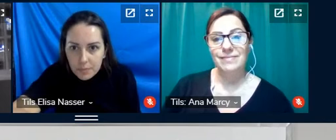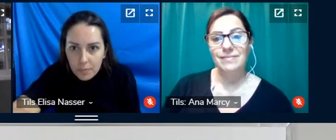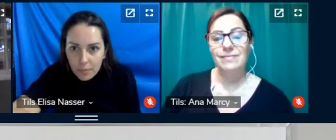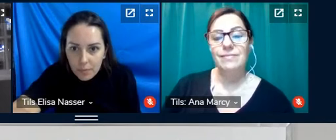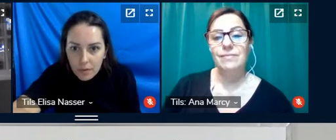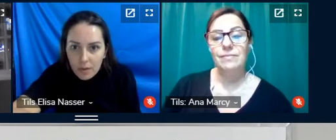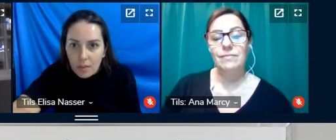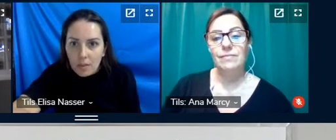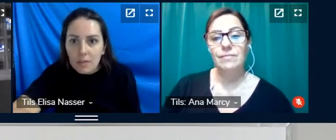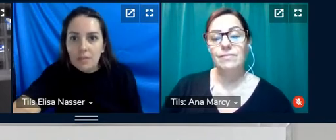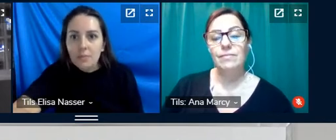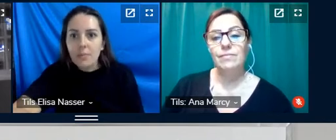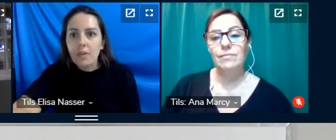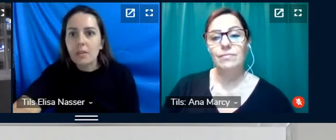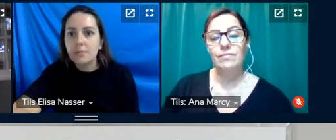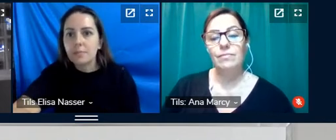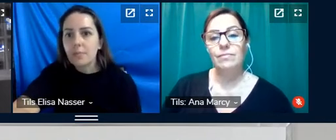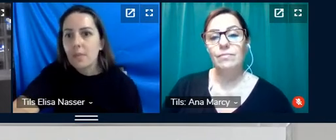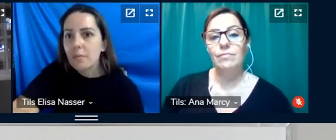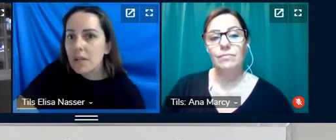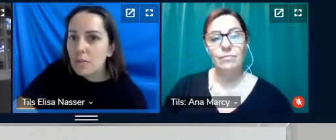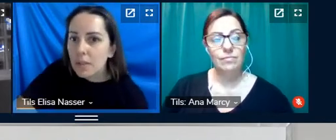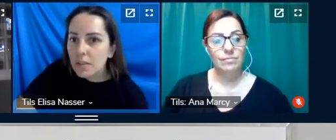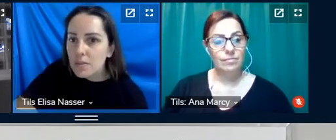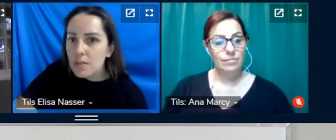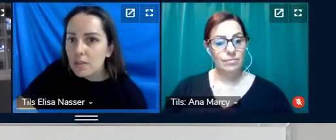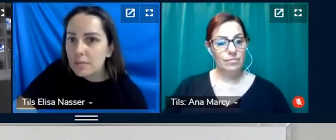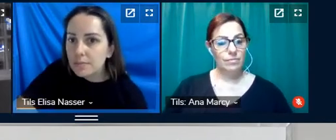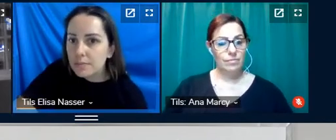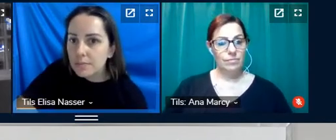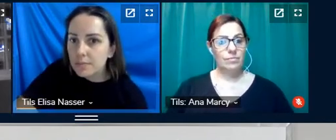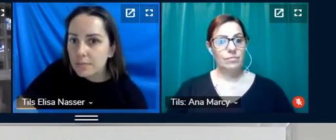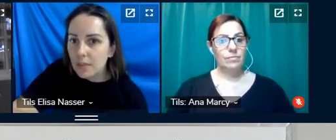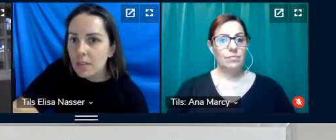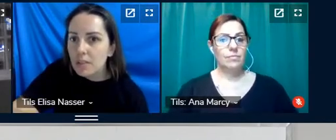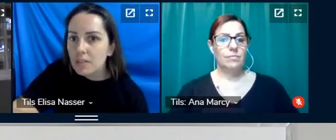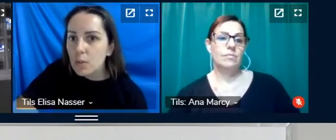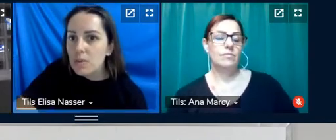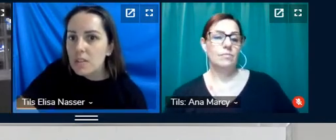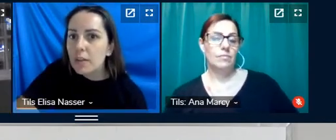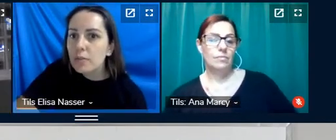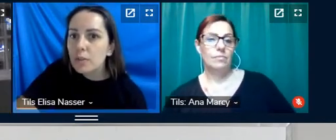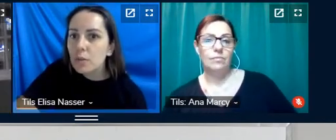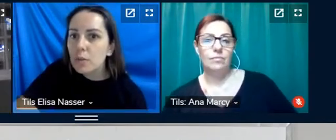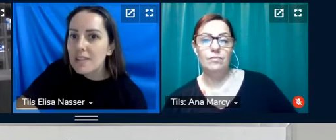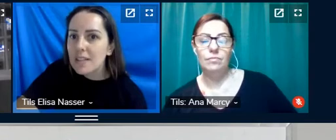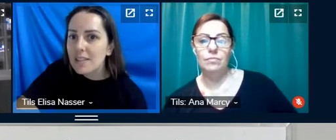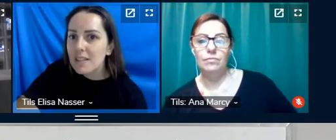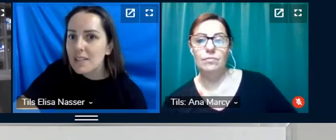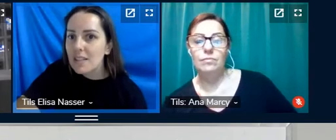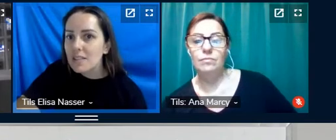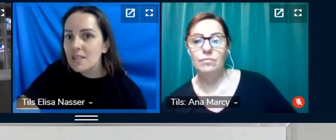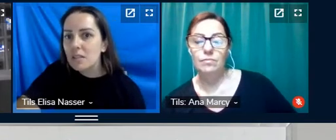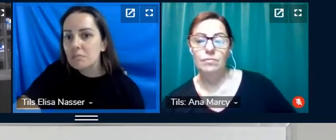Sossô? Dagomar, João, Renato, Ricardo, fizeram?